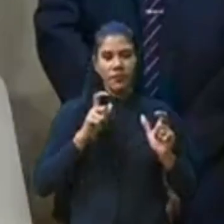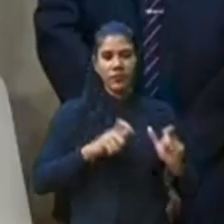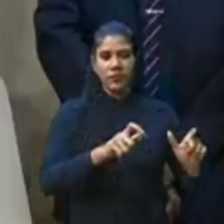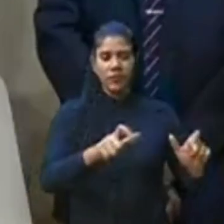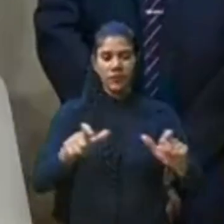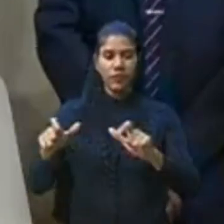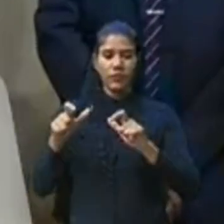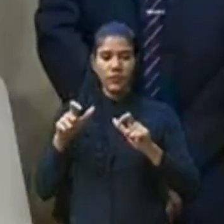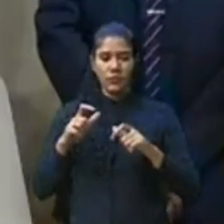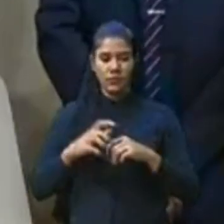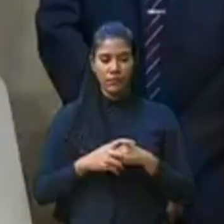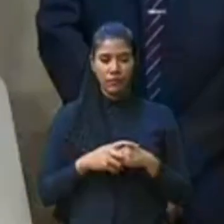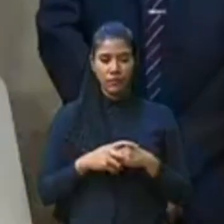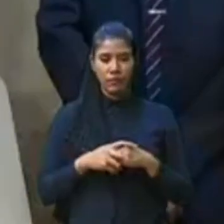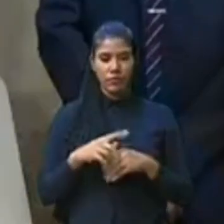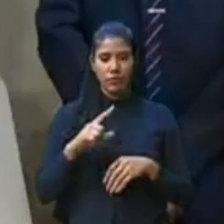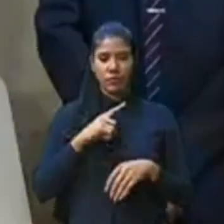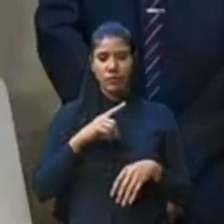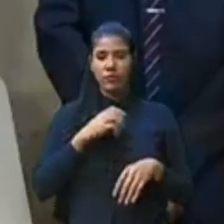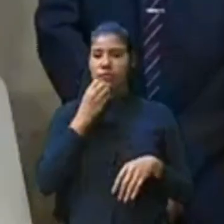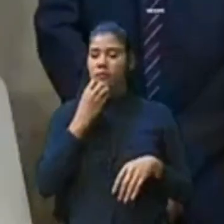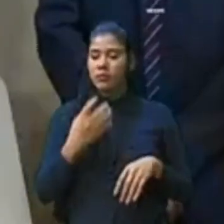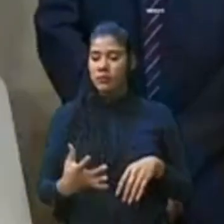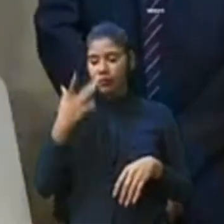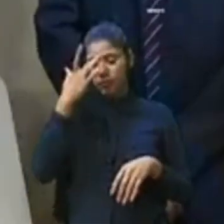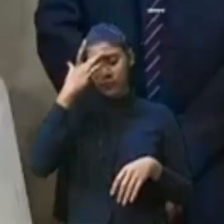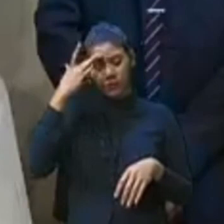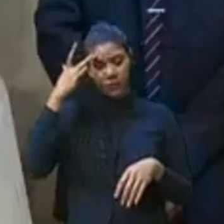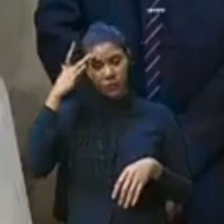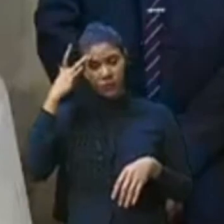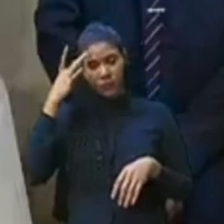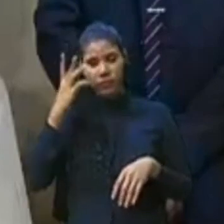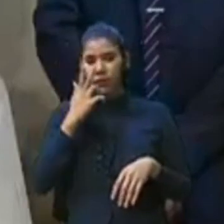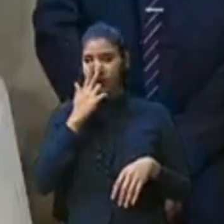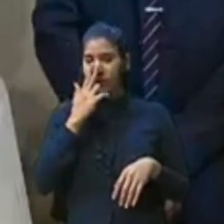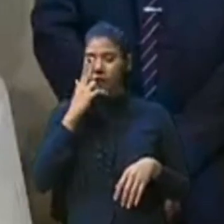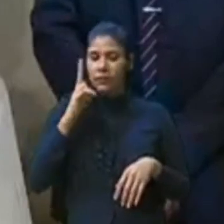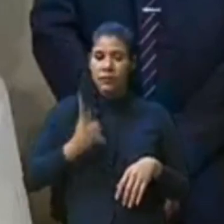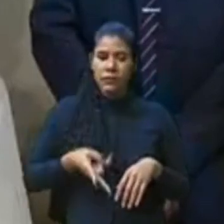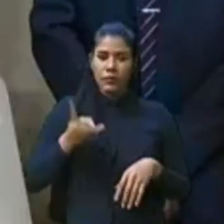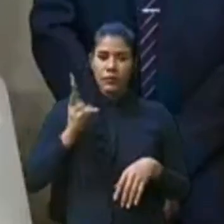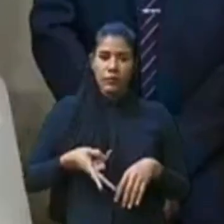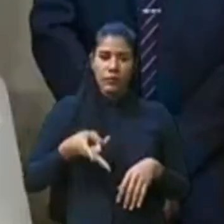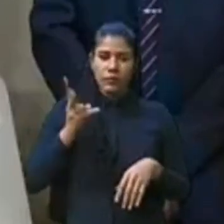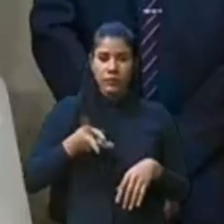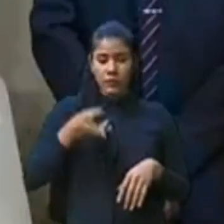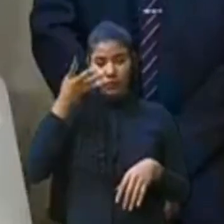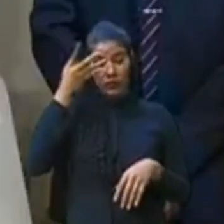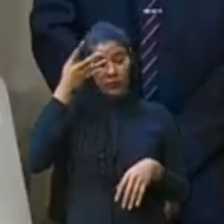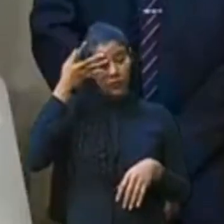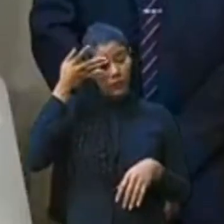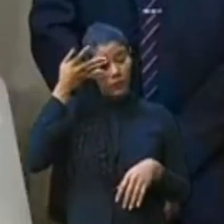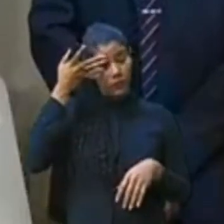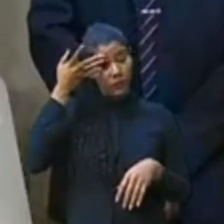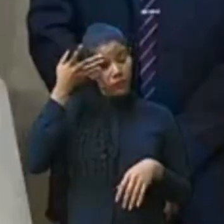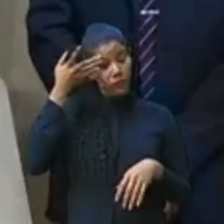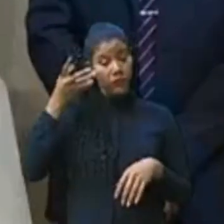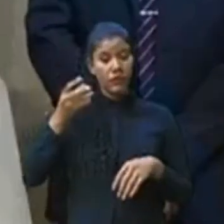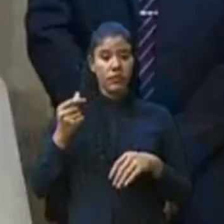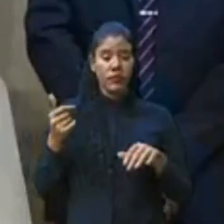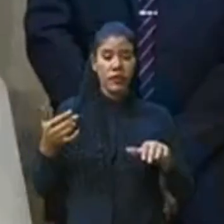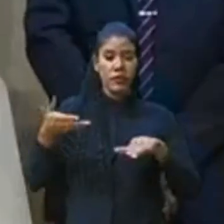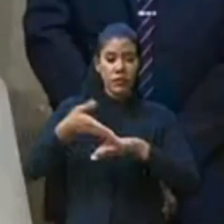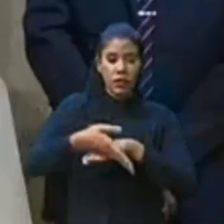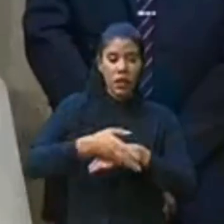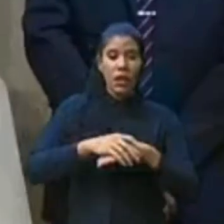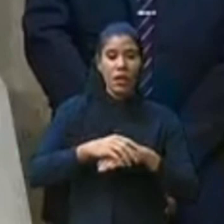estavam ocupados e bem ocupados. Pessoas que, vamos dizer, frequentemente usaram, ocuparam o